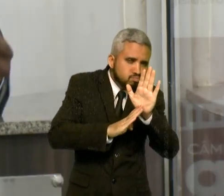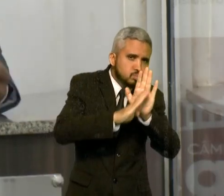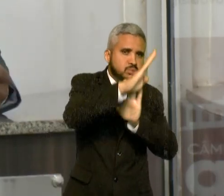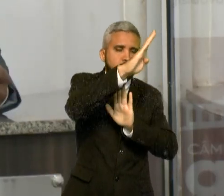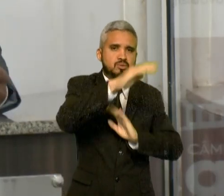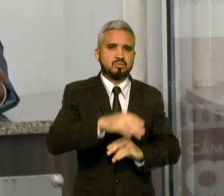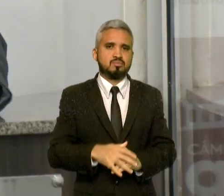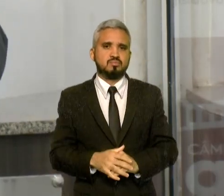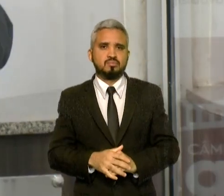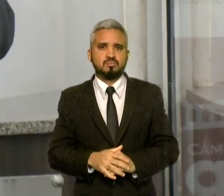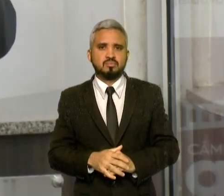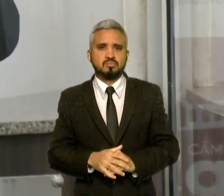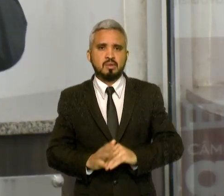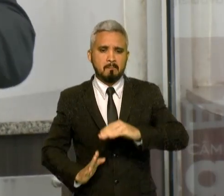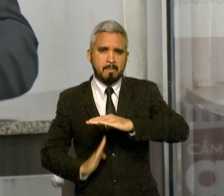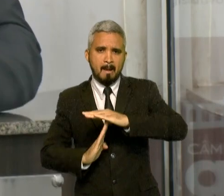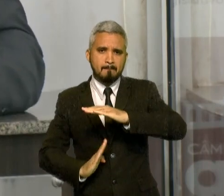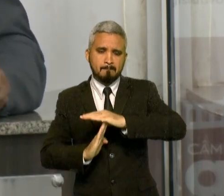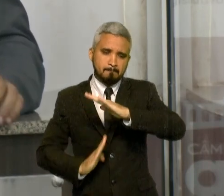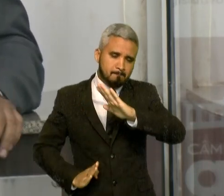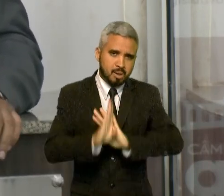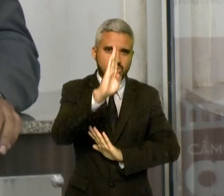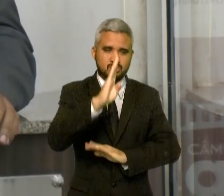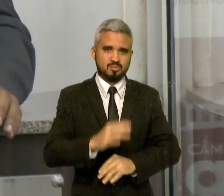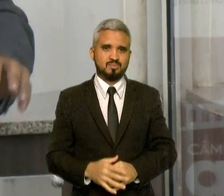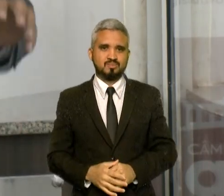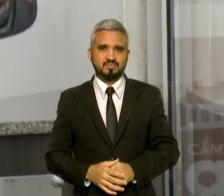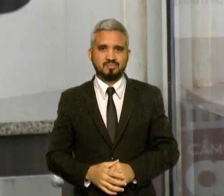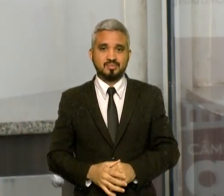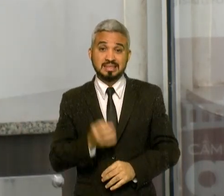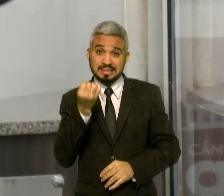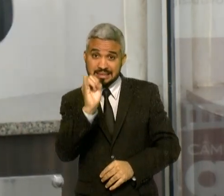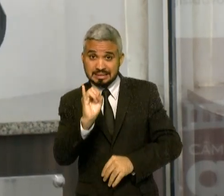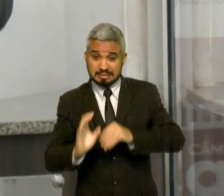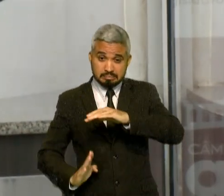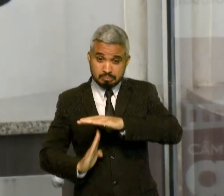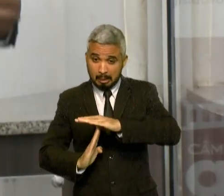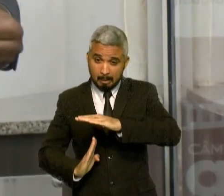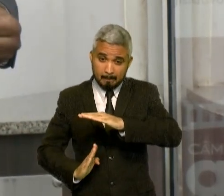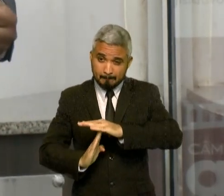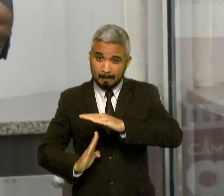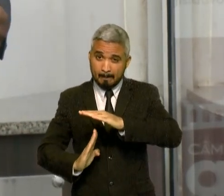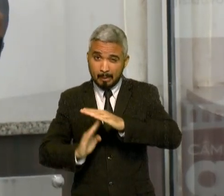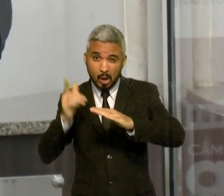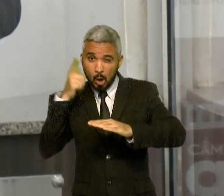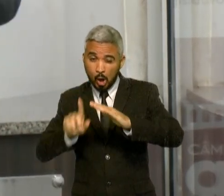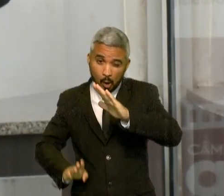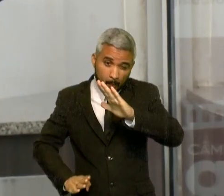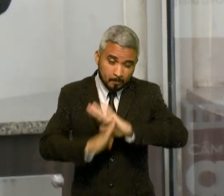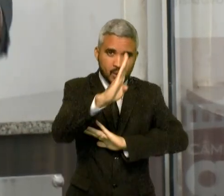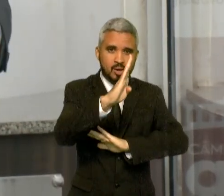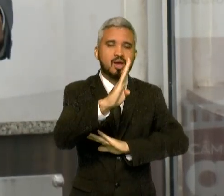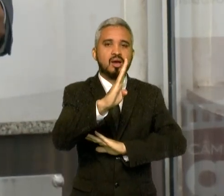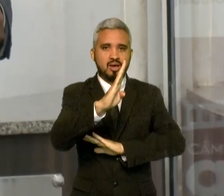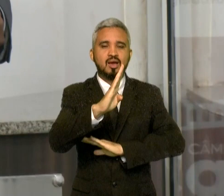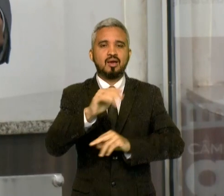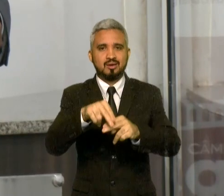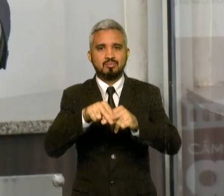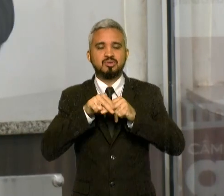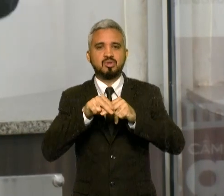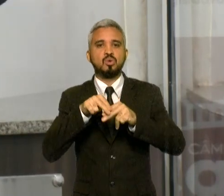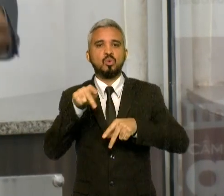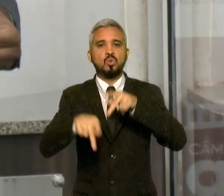suas dificuldades. Porque quando esses obstáculos são superados, tem um significado muito claro que a população do